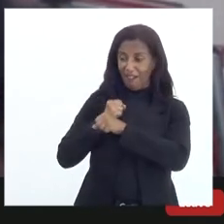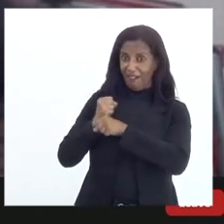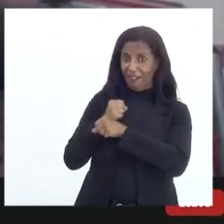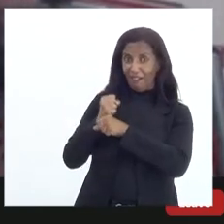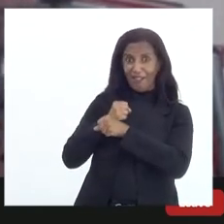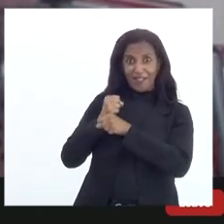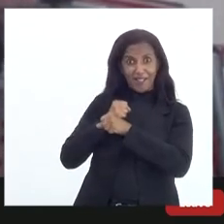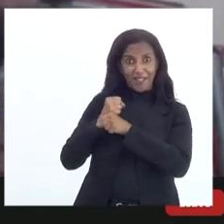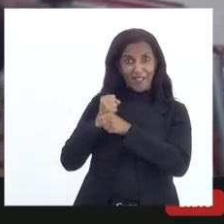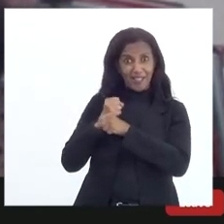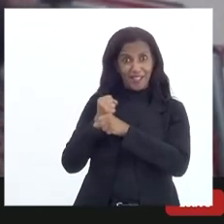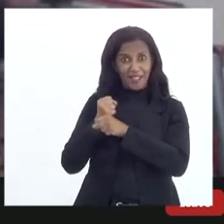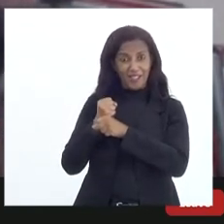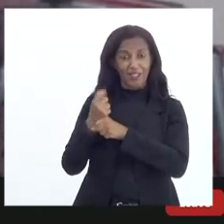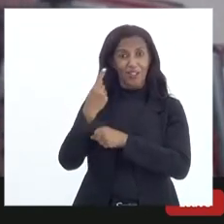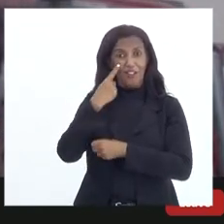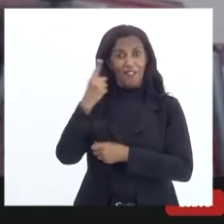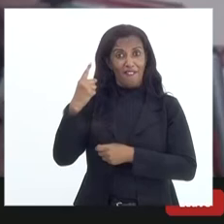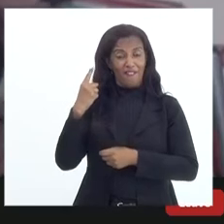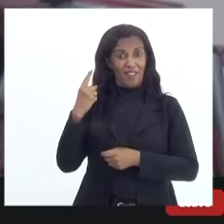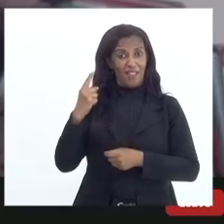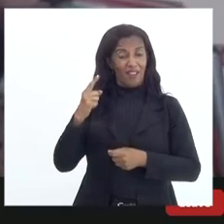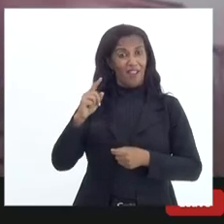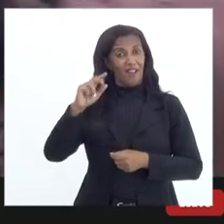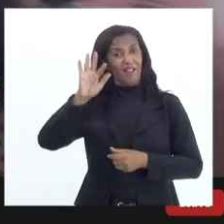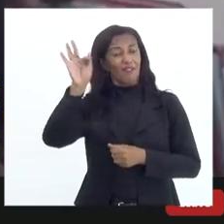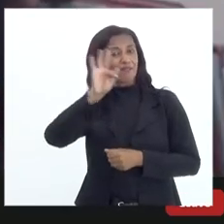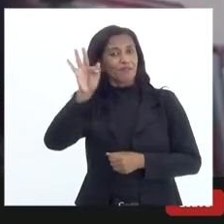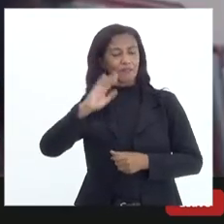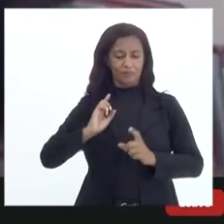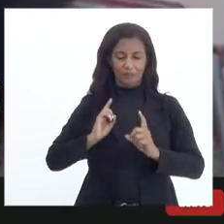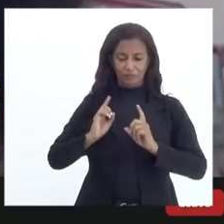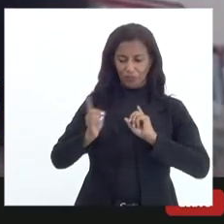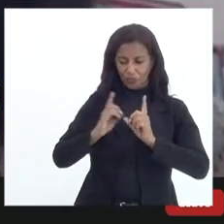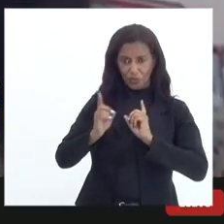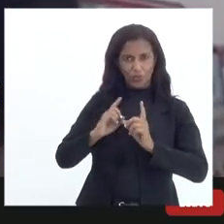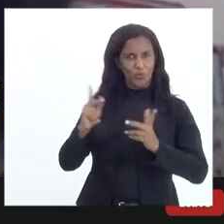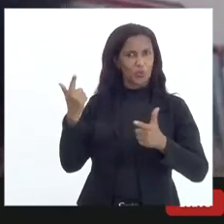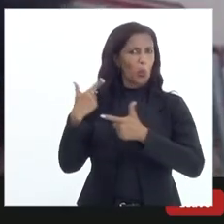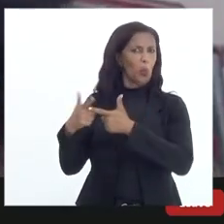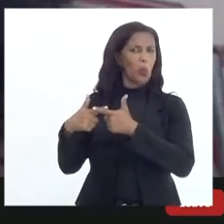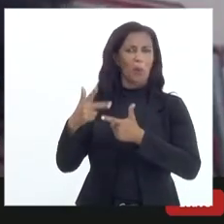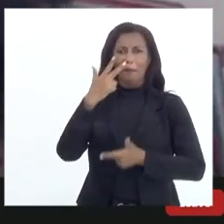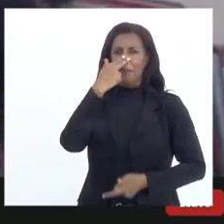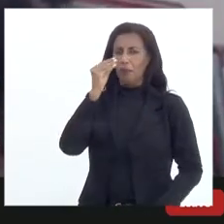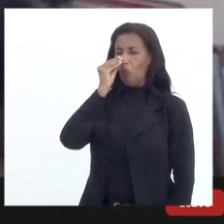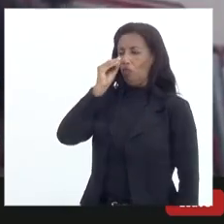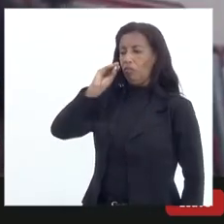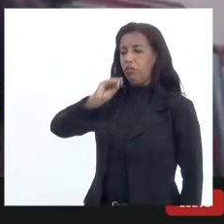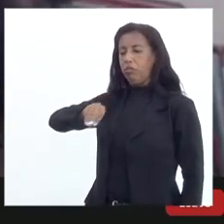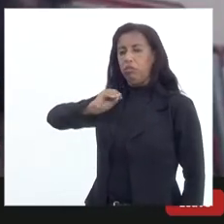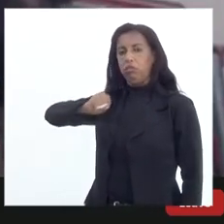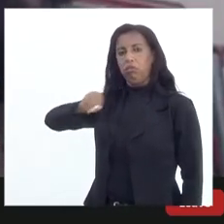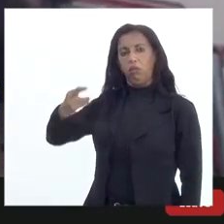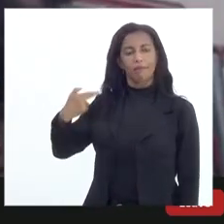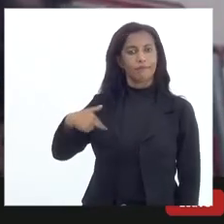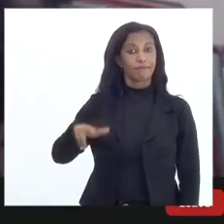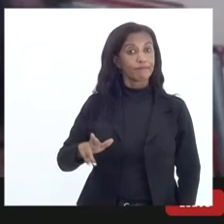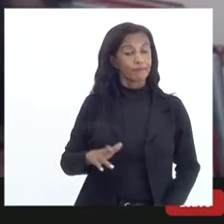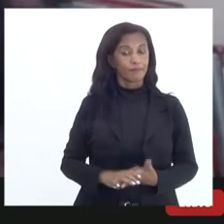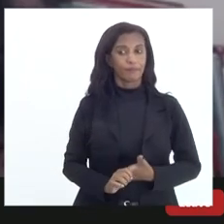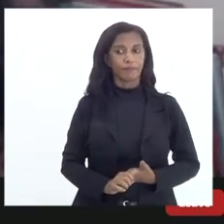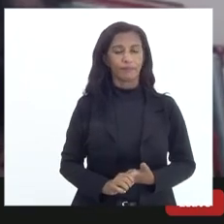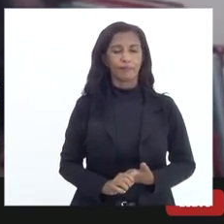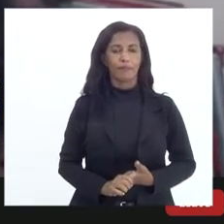tentando fazer a universidade discutir isso, então, assim, né, a gente desprezando esse assunto da religião. A questão